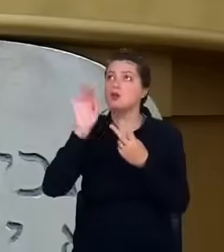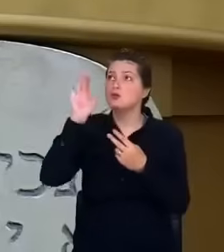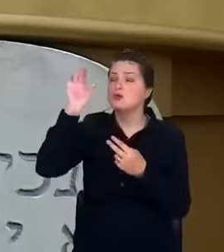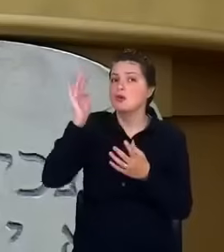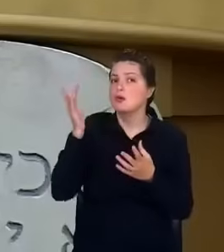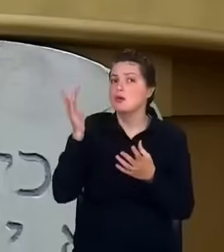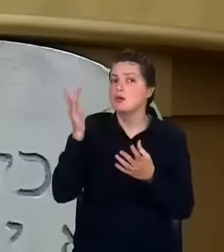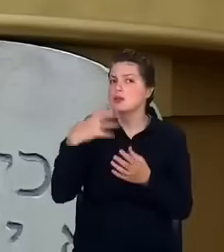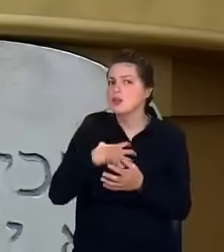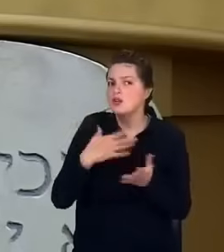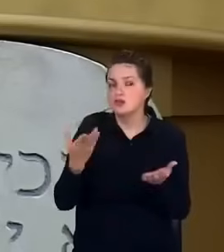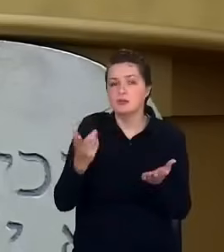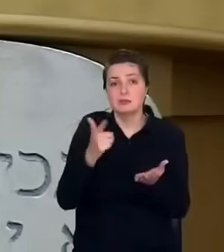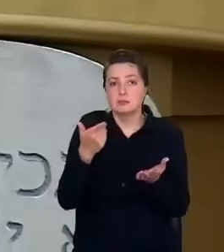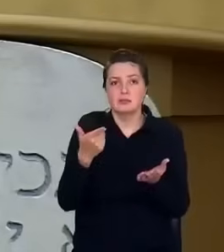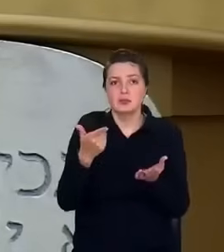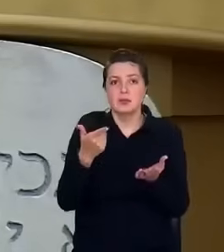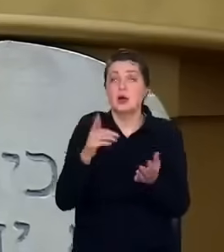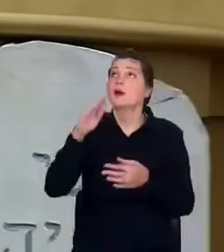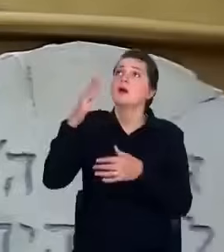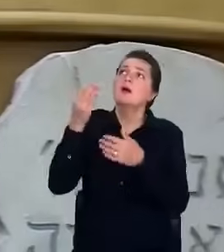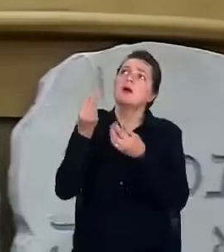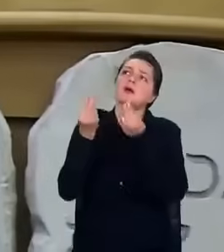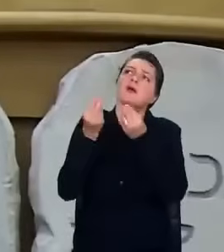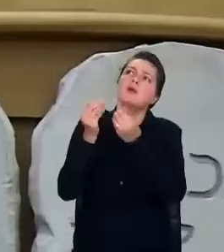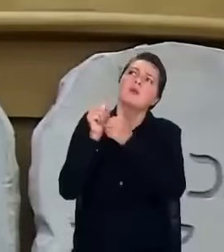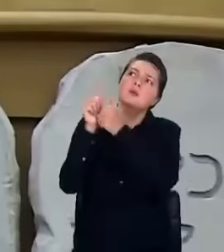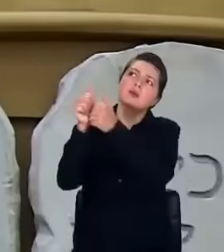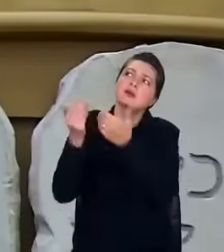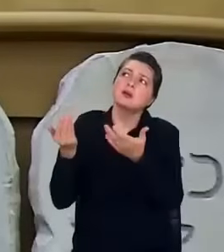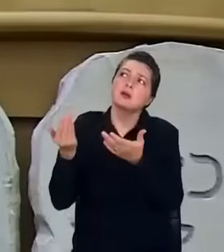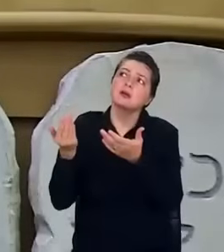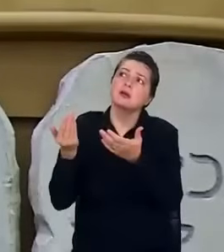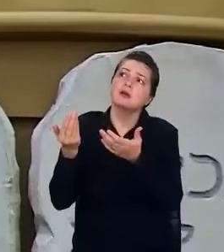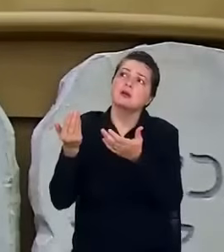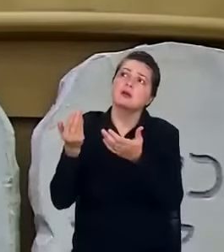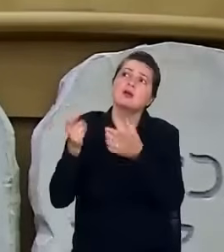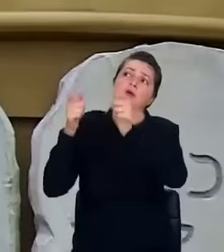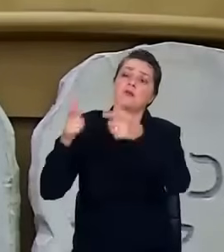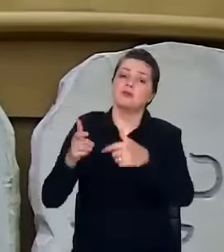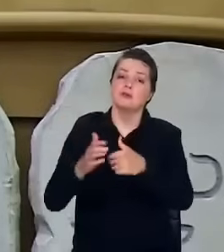pode seguir? Jesus, como é que eu posso te seguir? Cadê o Senhor? Está aqui.